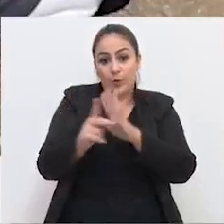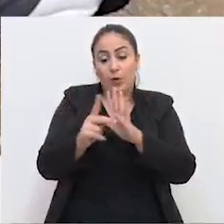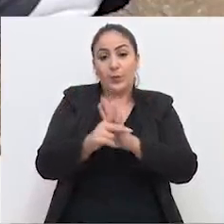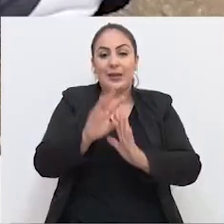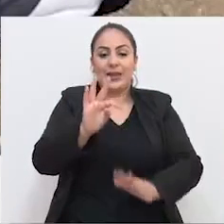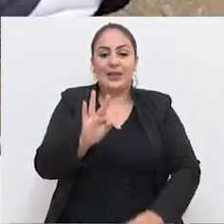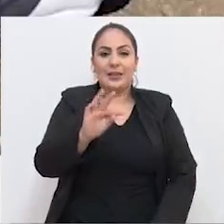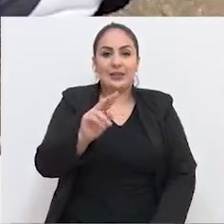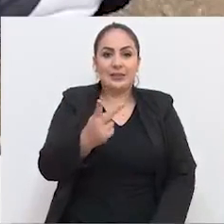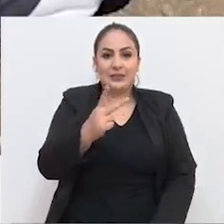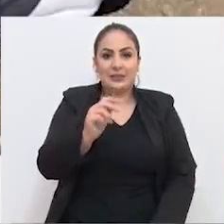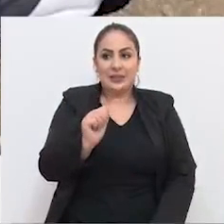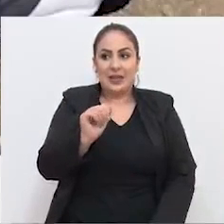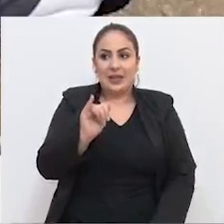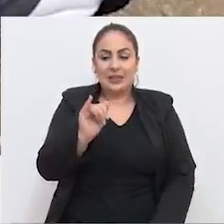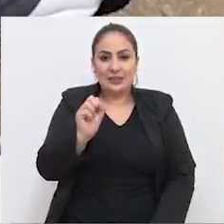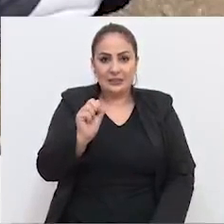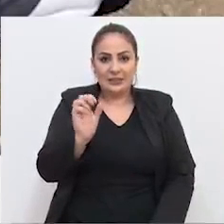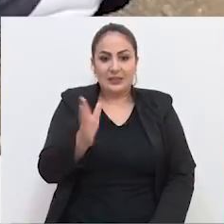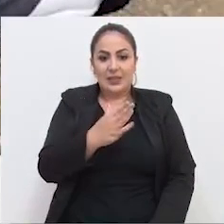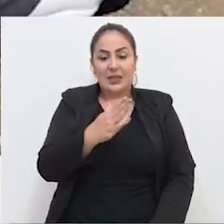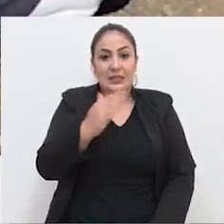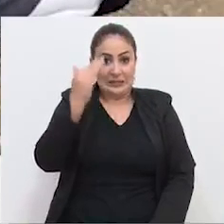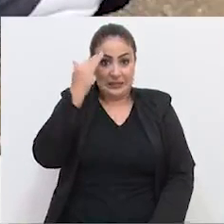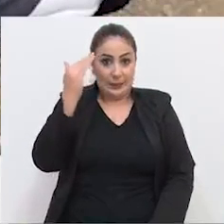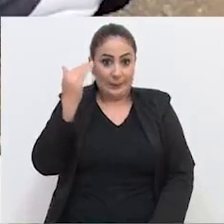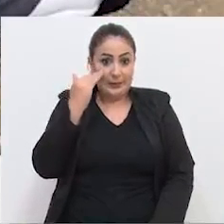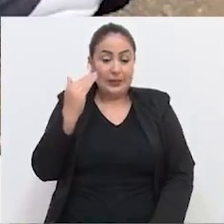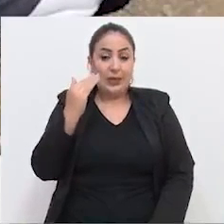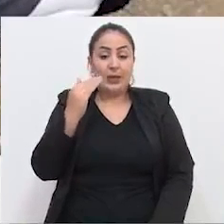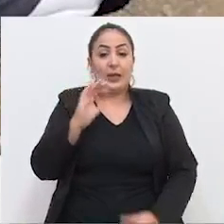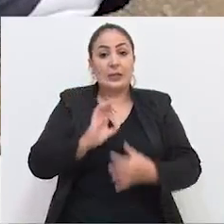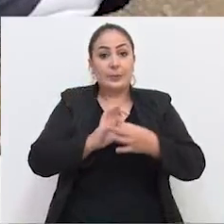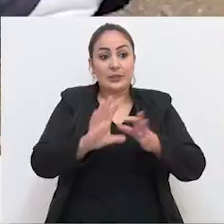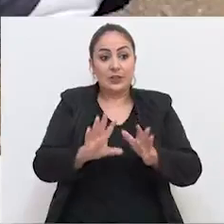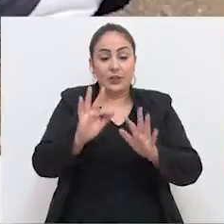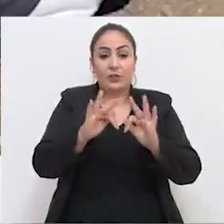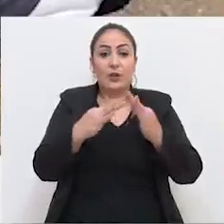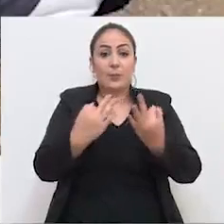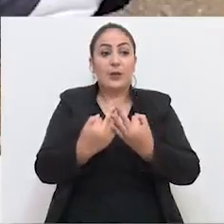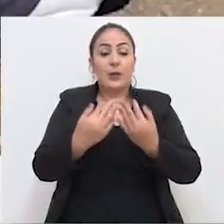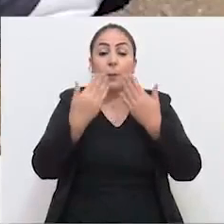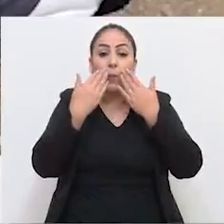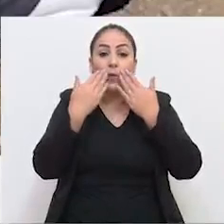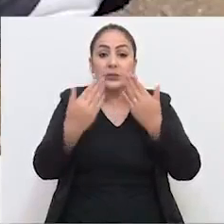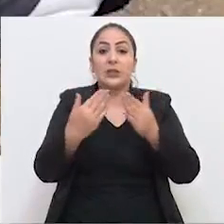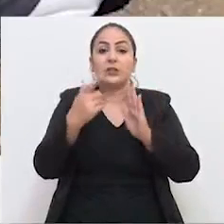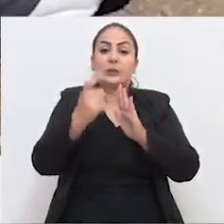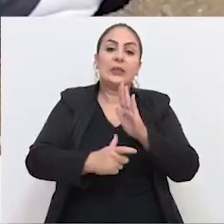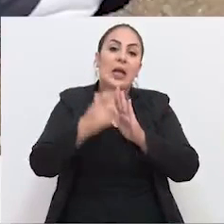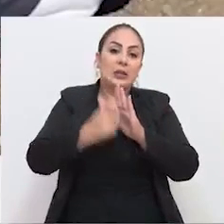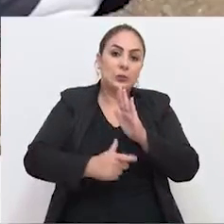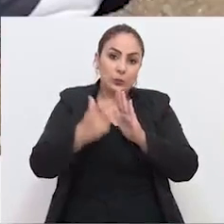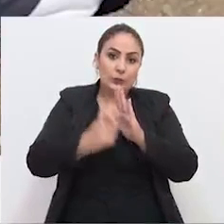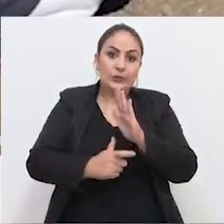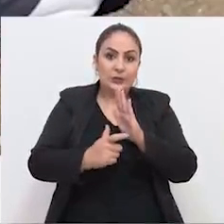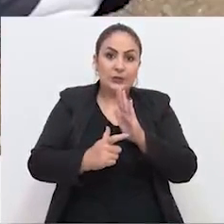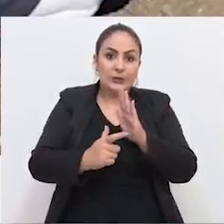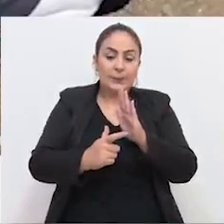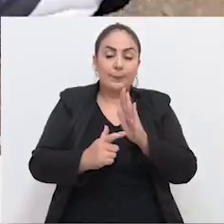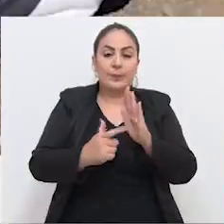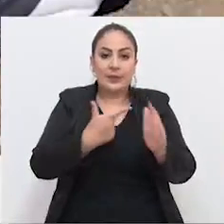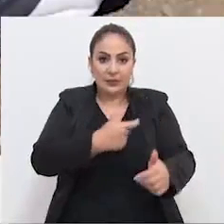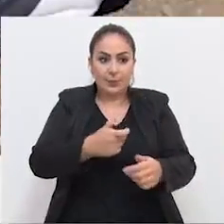pela Thaís Noronha em Santa Maria, com autorização da família, mostrando a coleta de dados. Vai ser